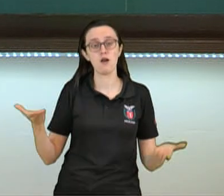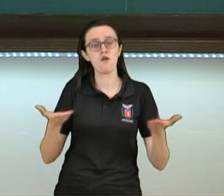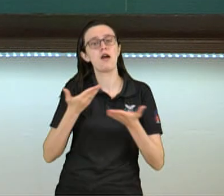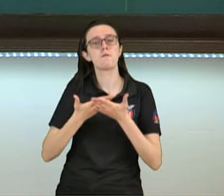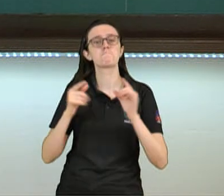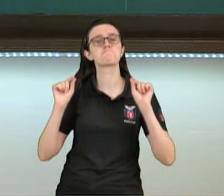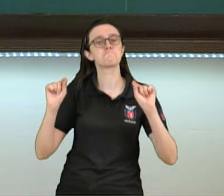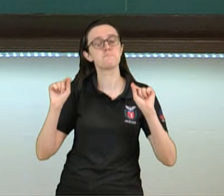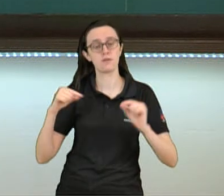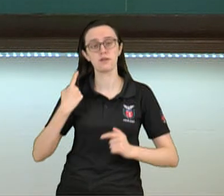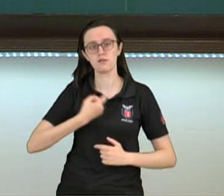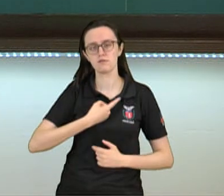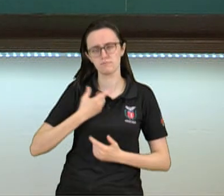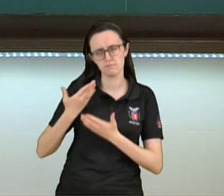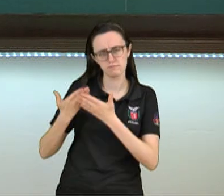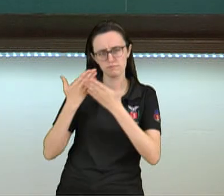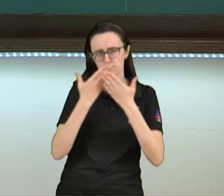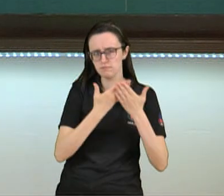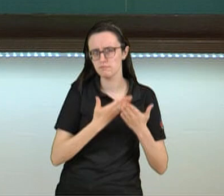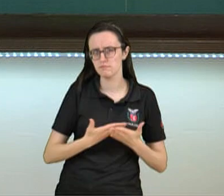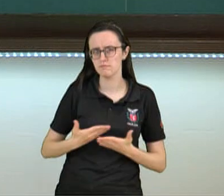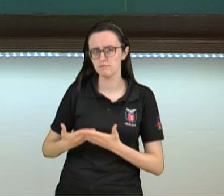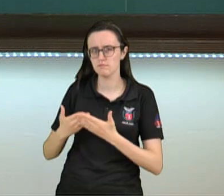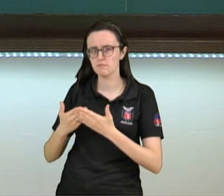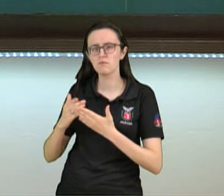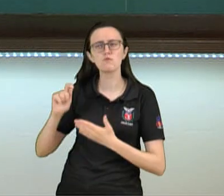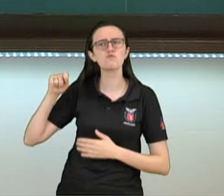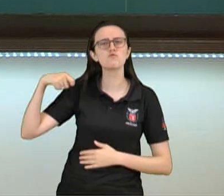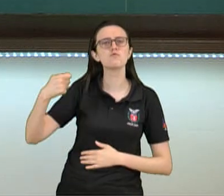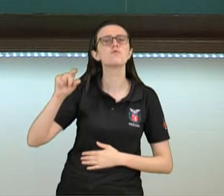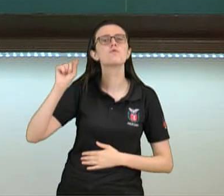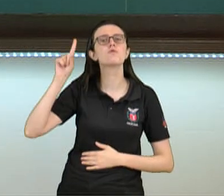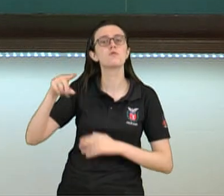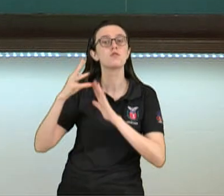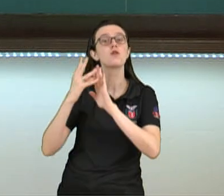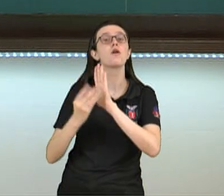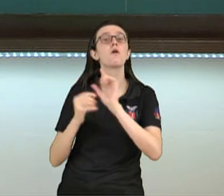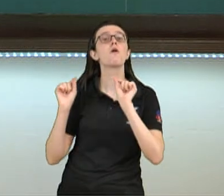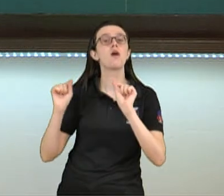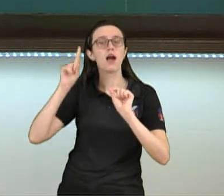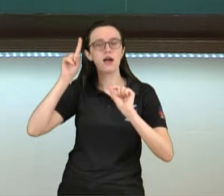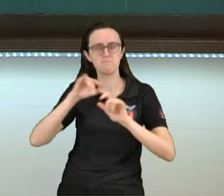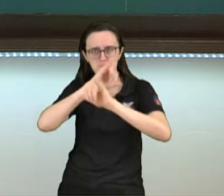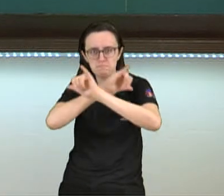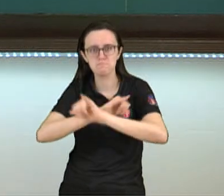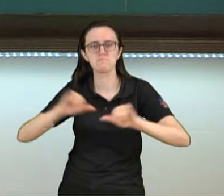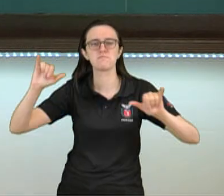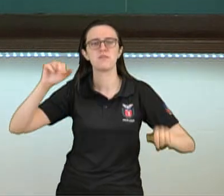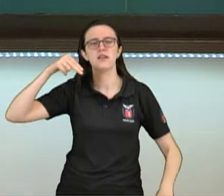de hoje vamos ver referente ao conteúdo notícia.